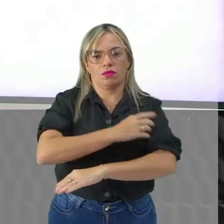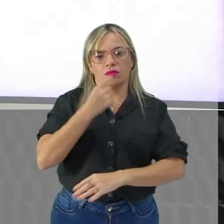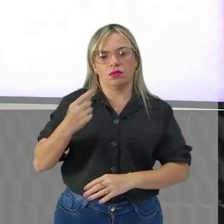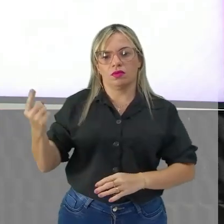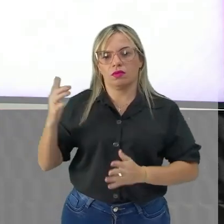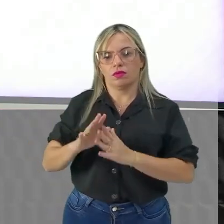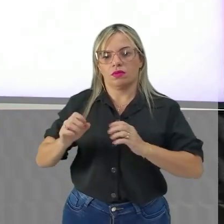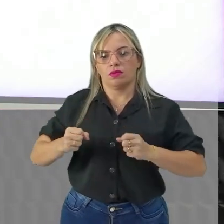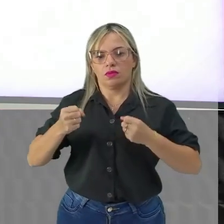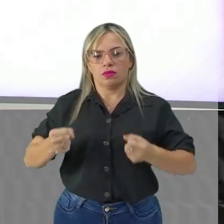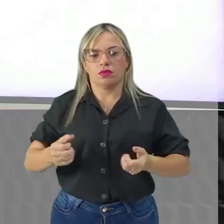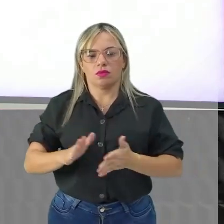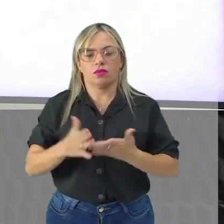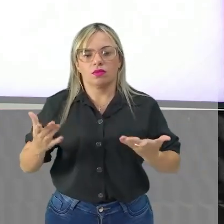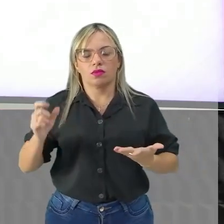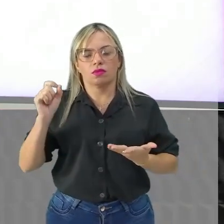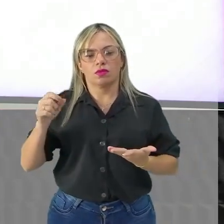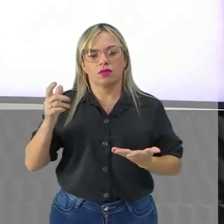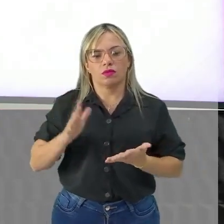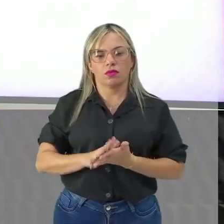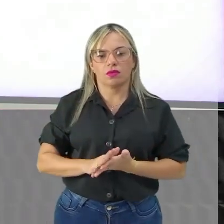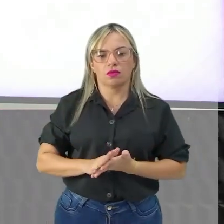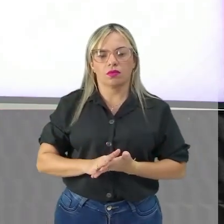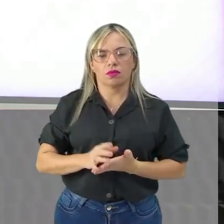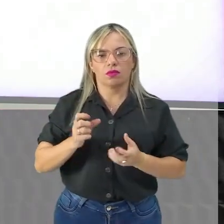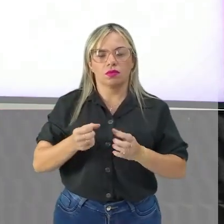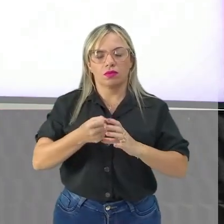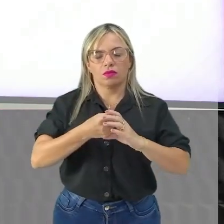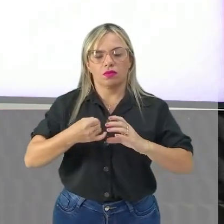que são, né? Então, assim,